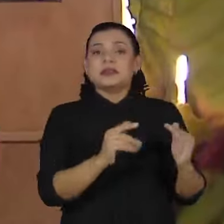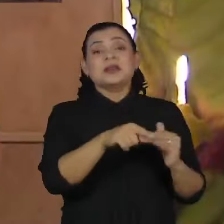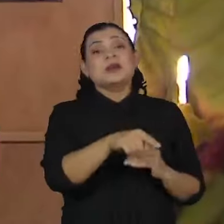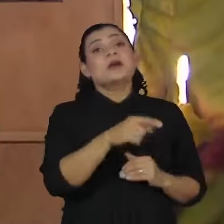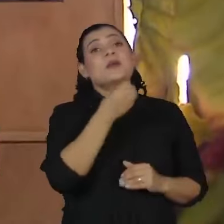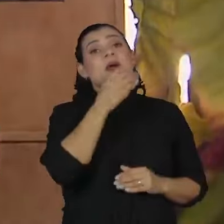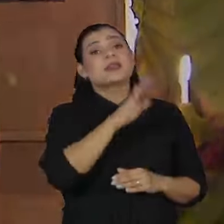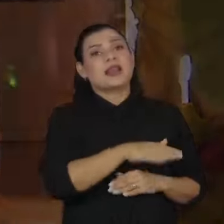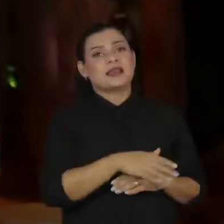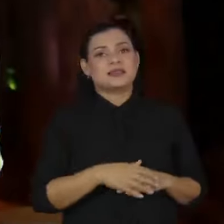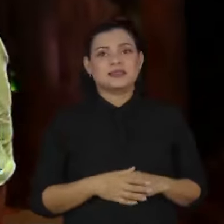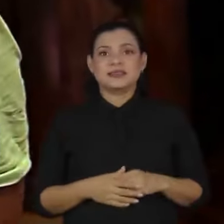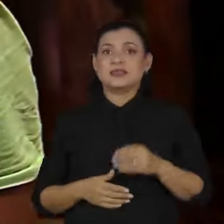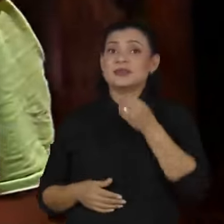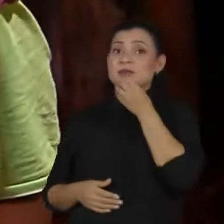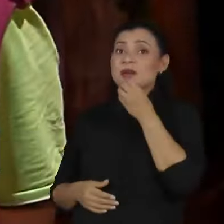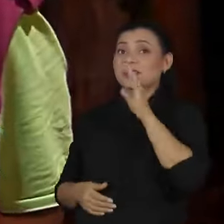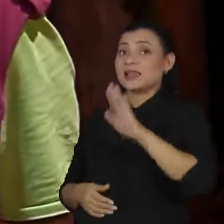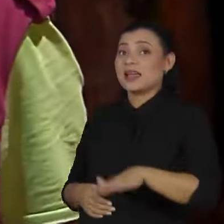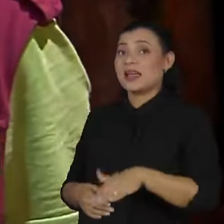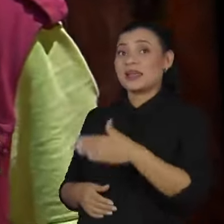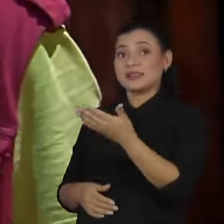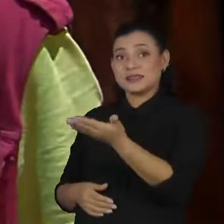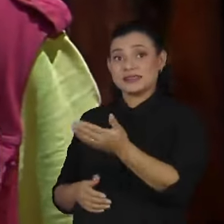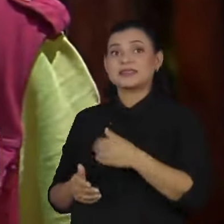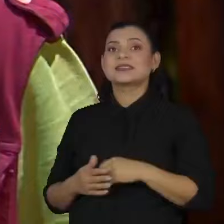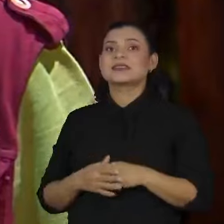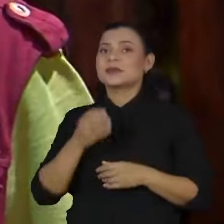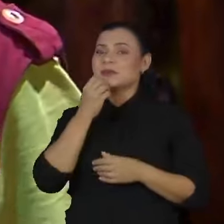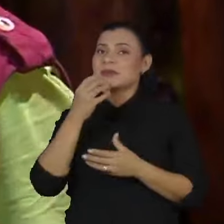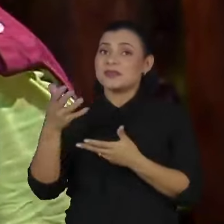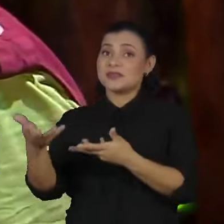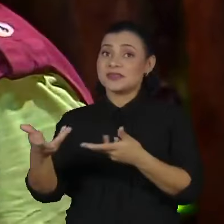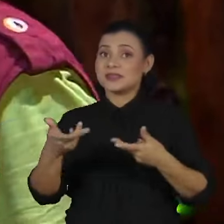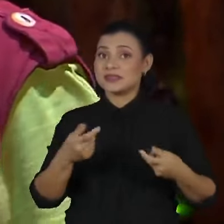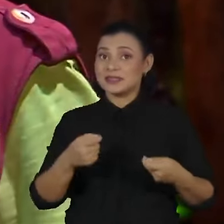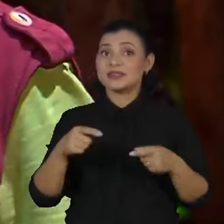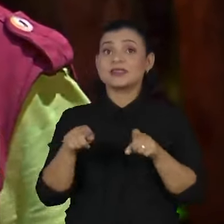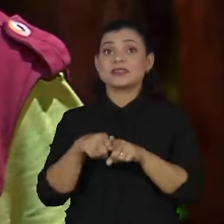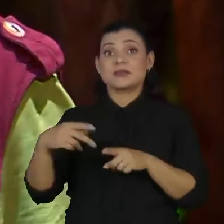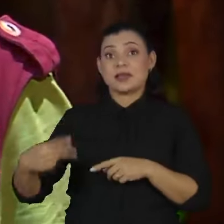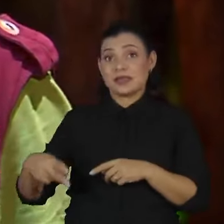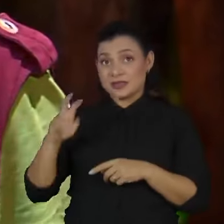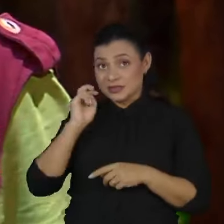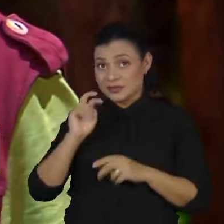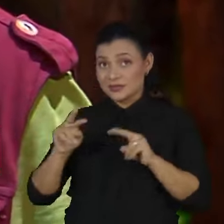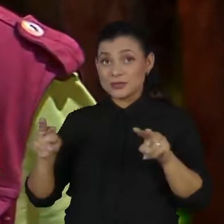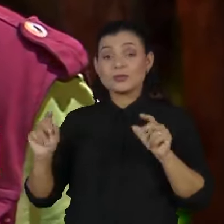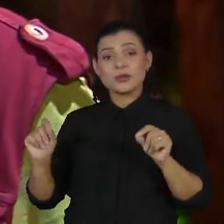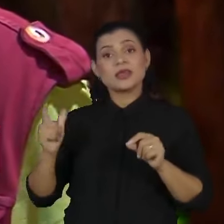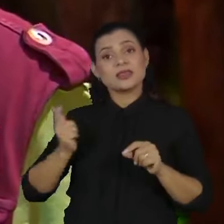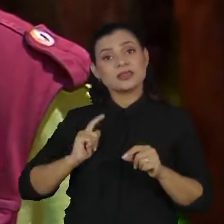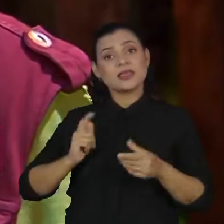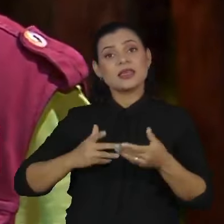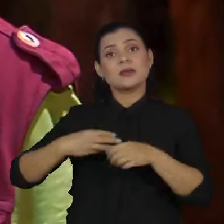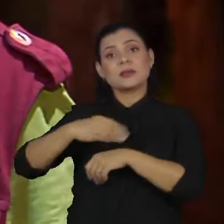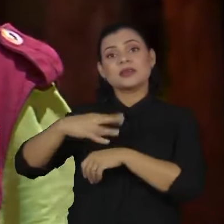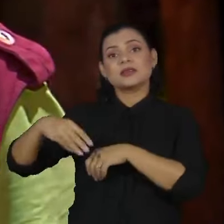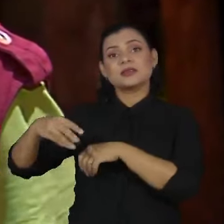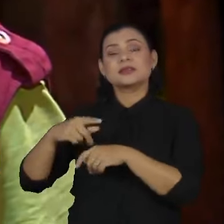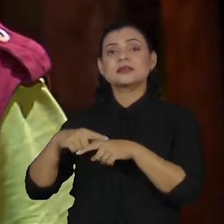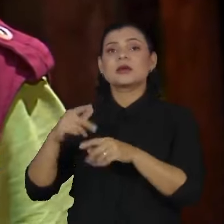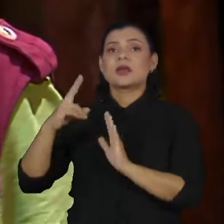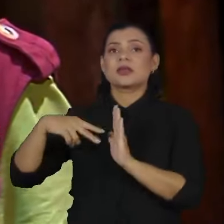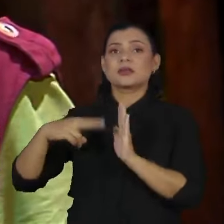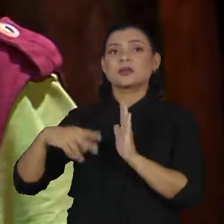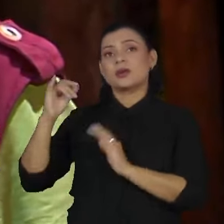tarde. Yakutman, boa tarde, Adriana. Boas-vindas. Aqui na Ocaruçu, como você disse, a gente realiza mediação de leitura,